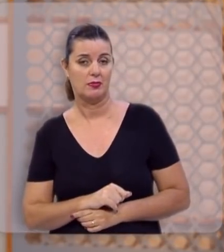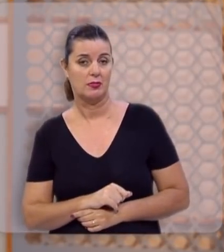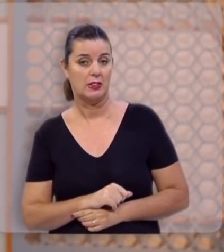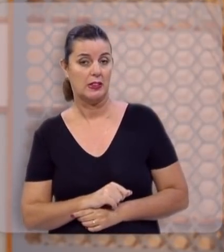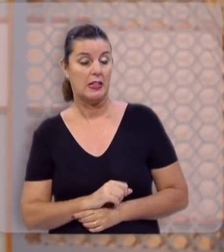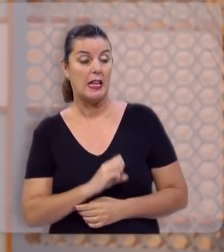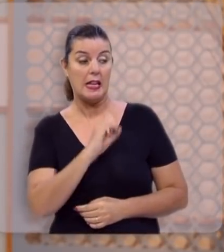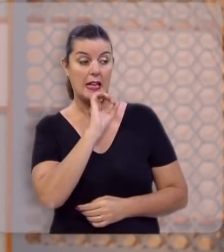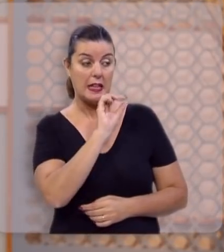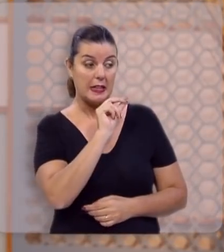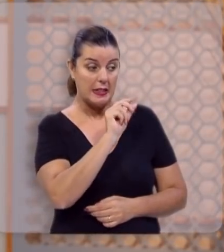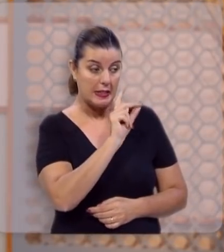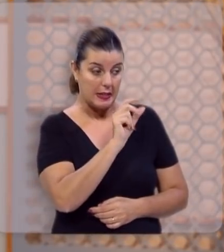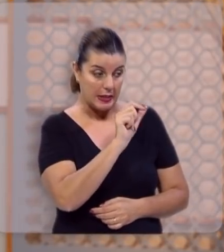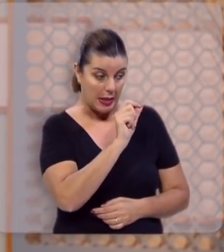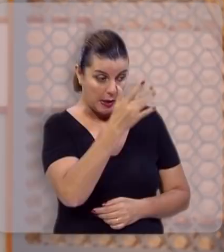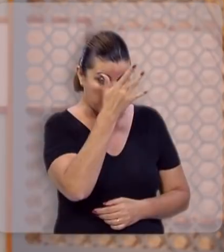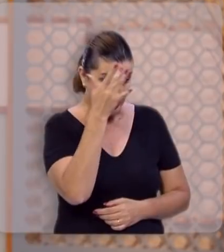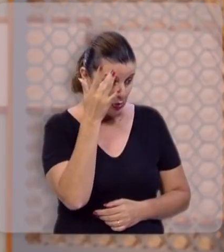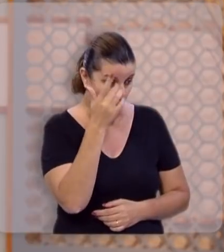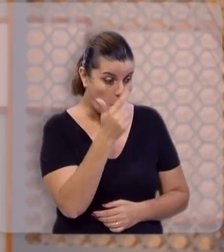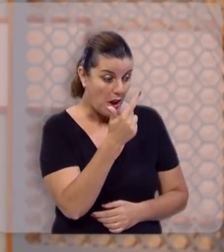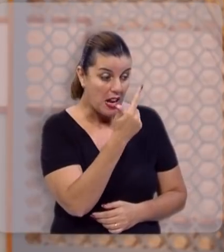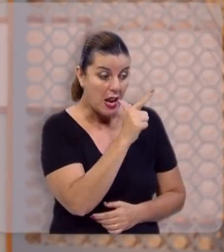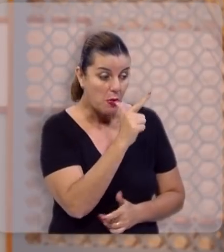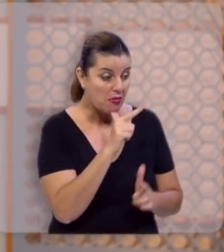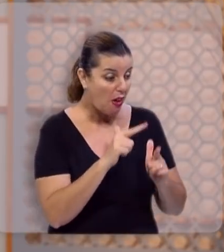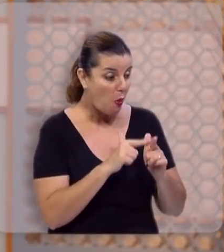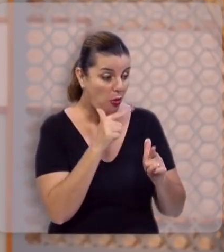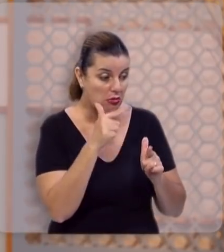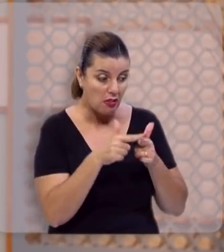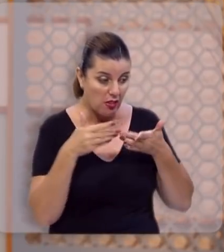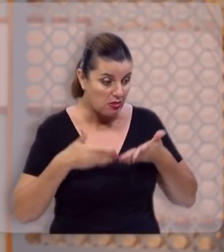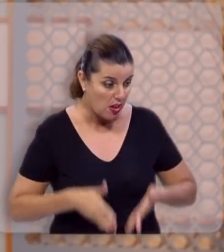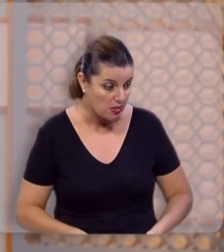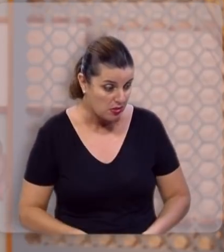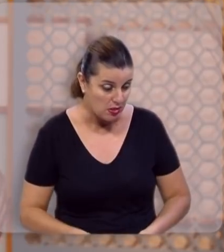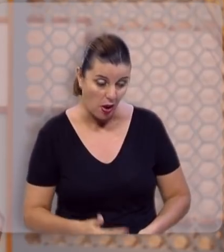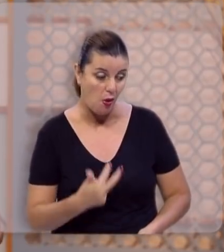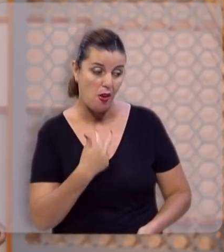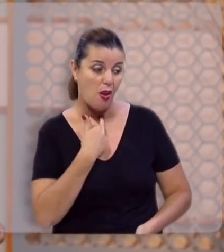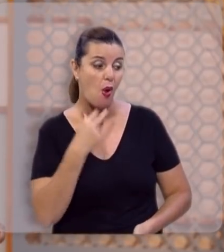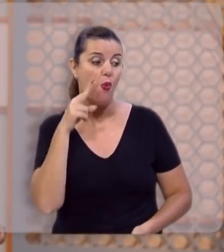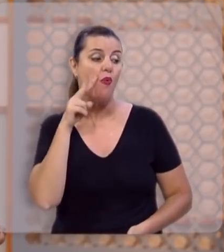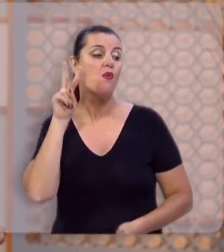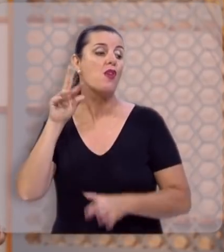quem não nascer de novo não pode ver o reino de Deus.